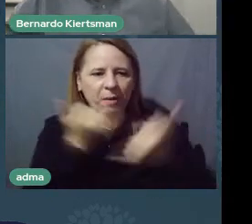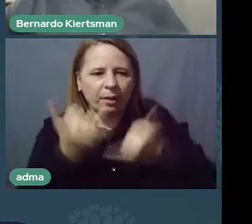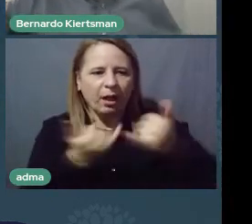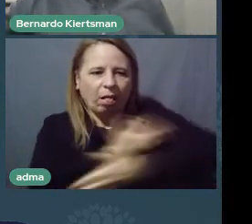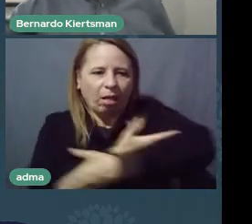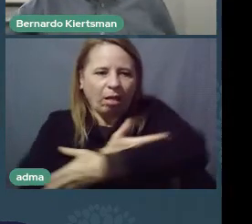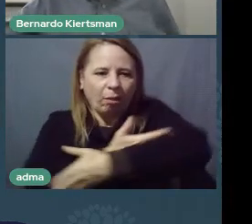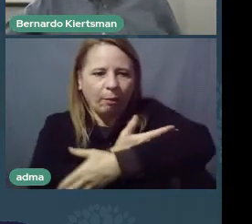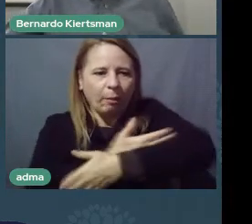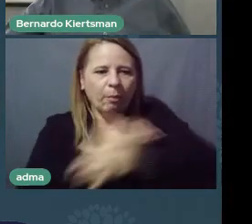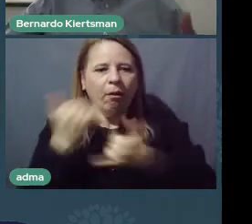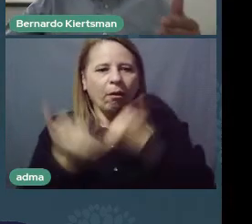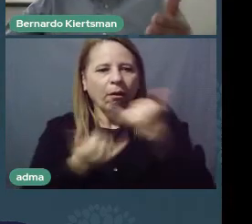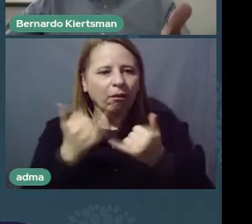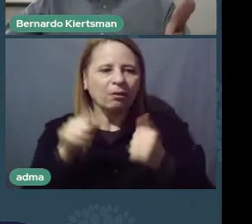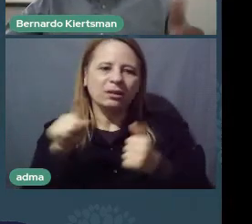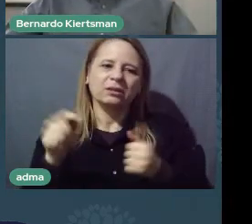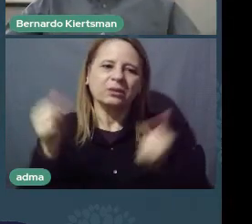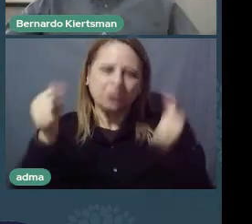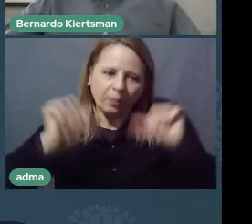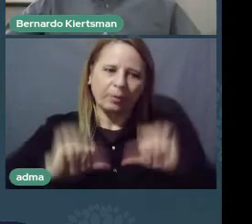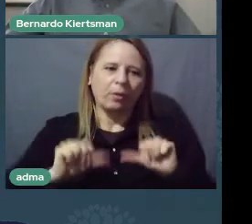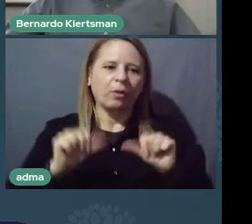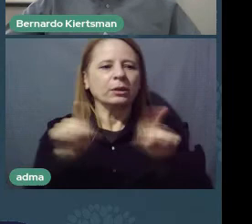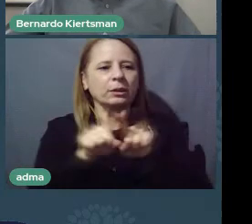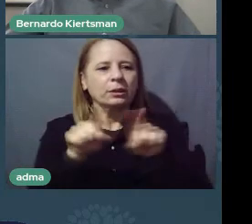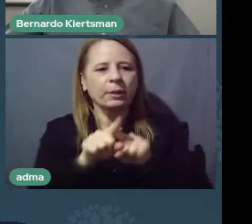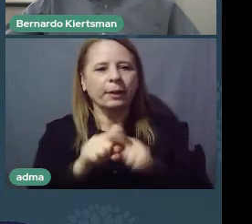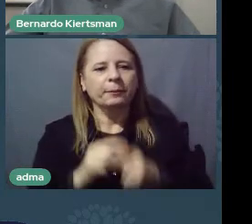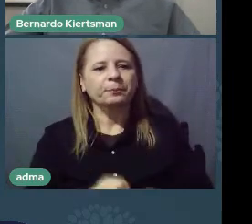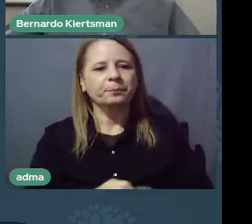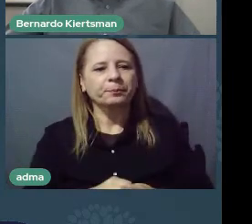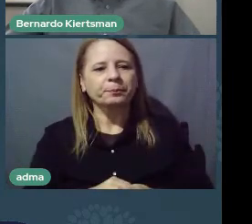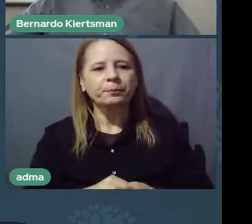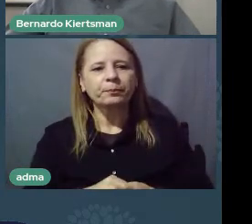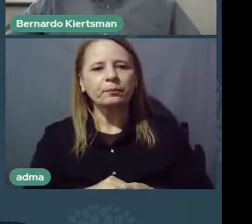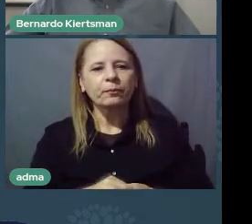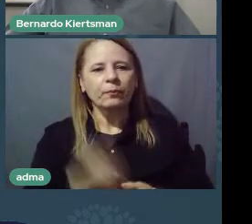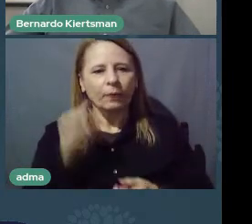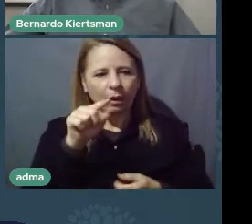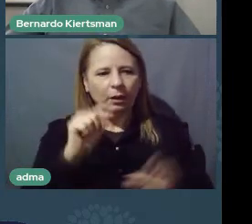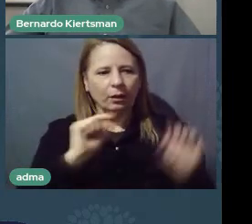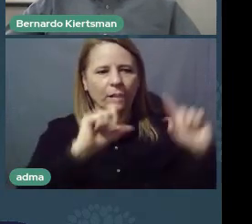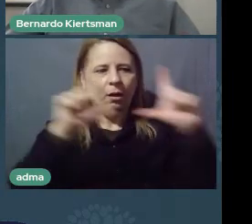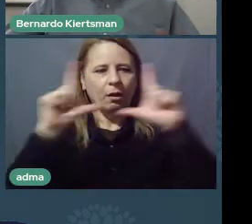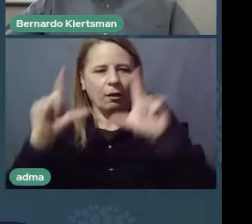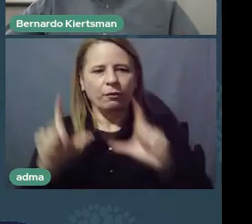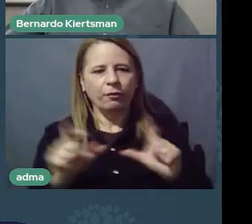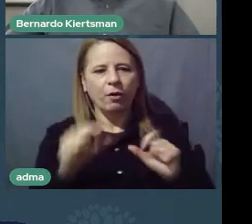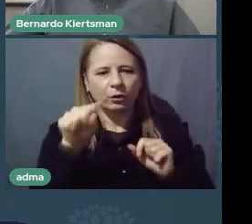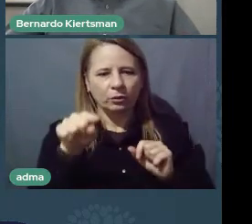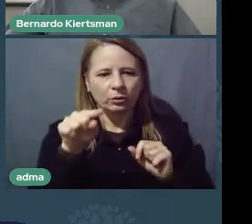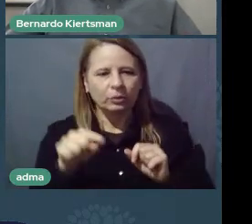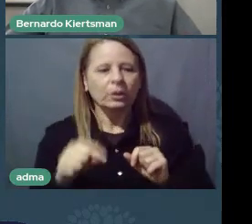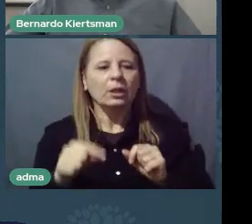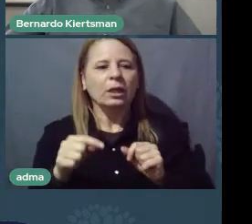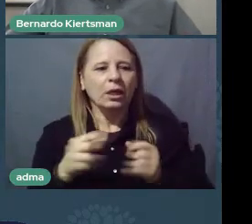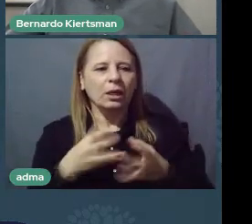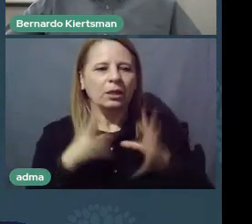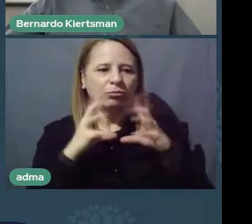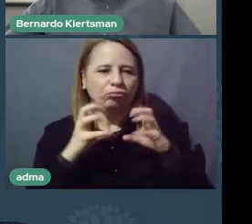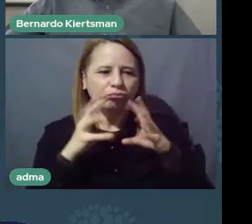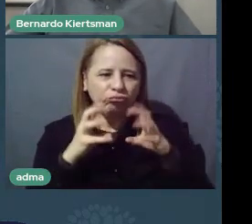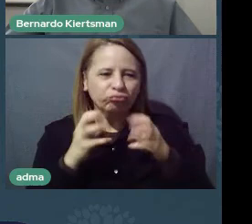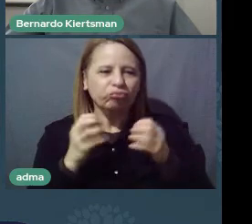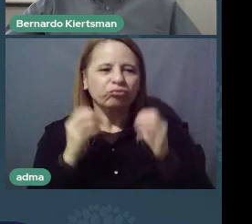orientar de uma maneira adequada. Aqui, algumas crianças no nosso ambulatório que trazem esses bichinhos de pelúcia